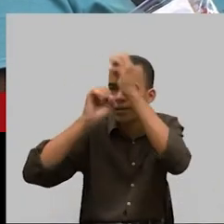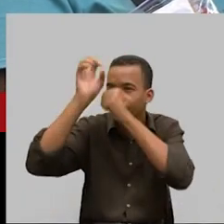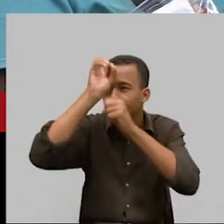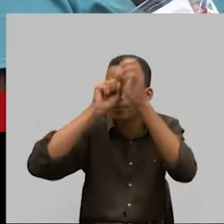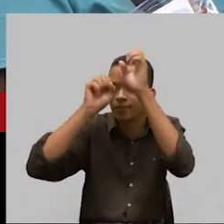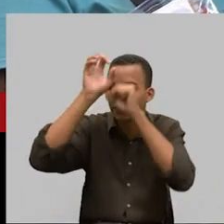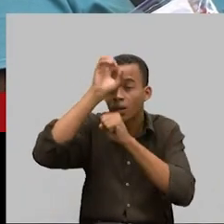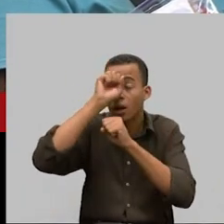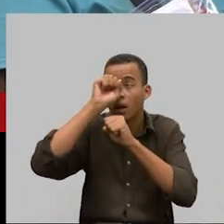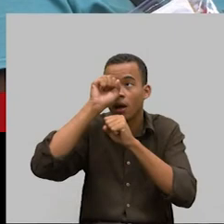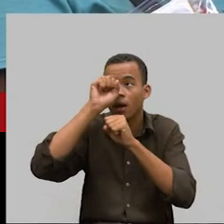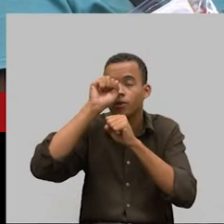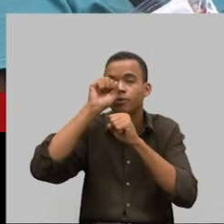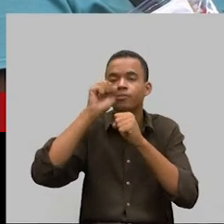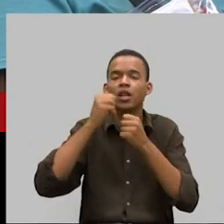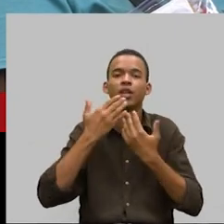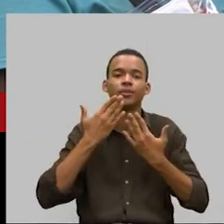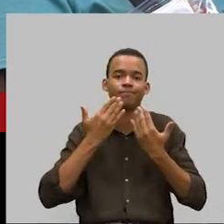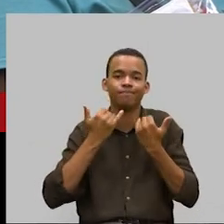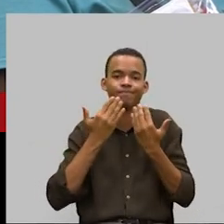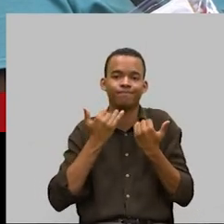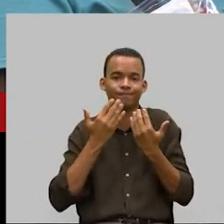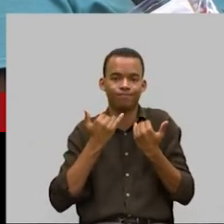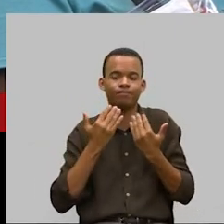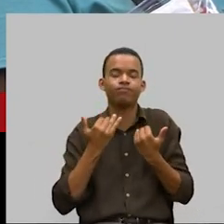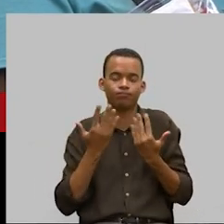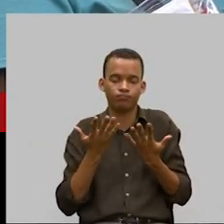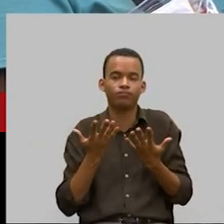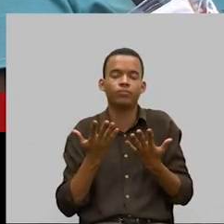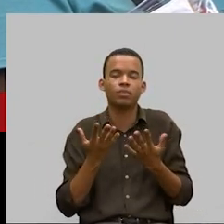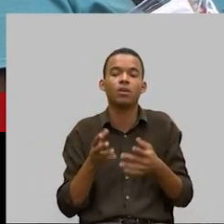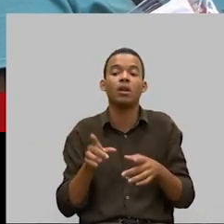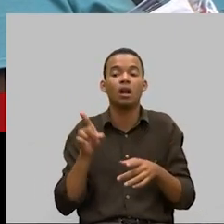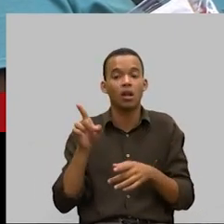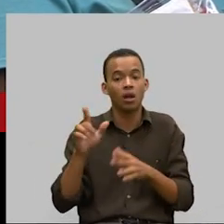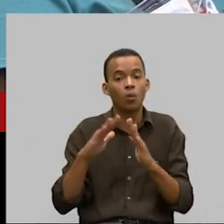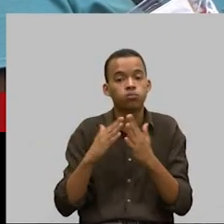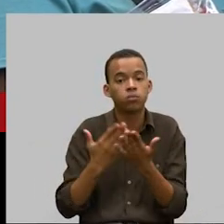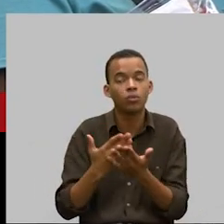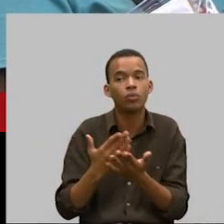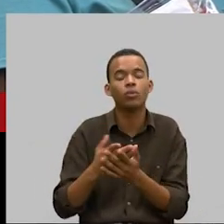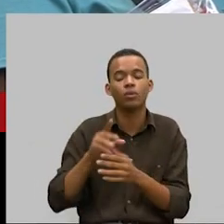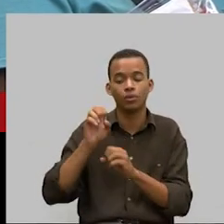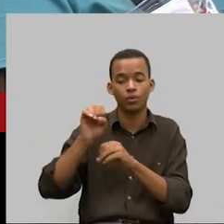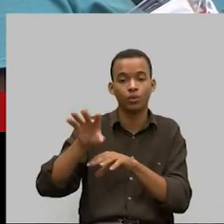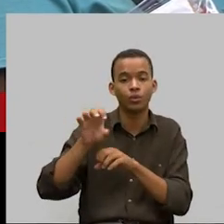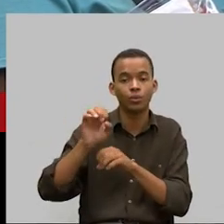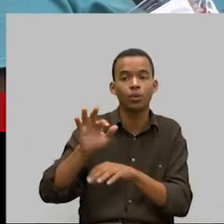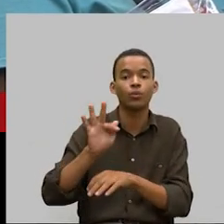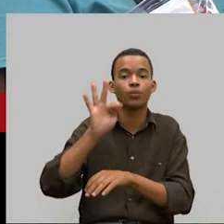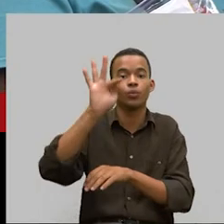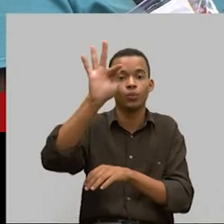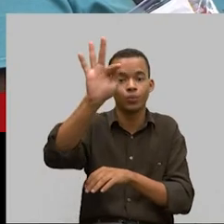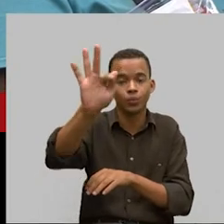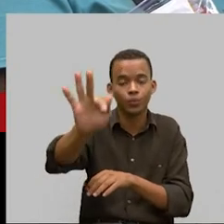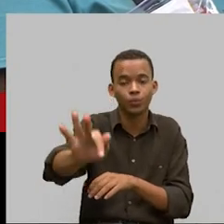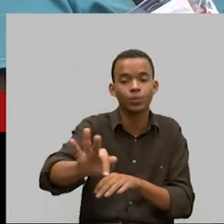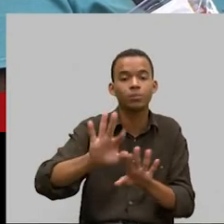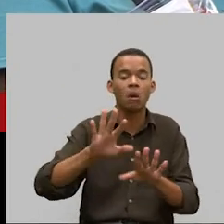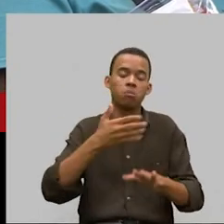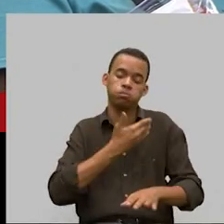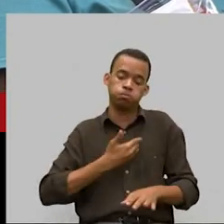alimentar e a escola é um farol que a educação promete mas a falta de políticas públicas deixa tudo